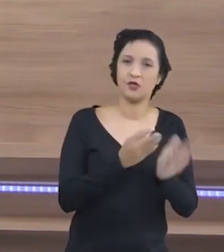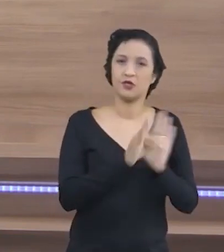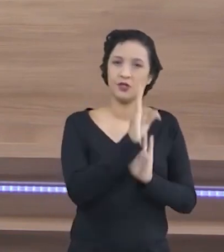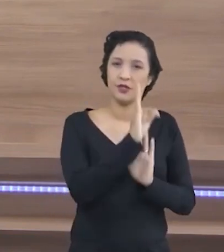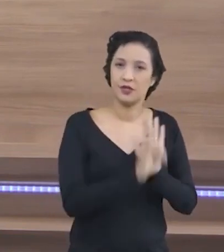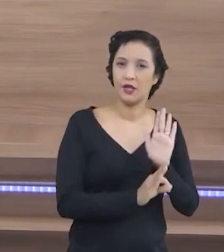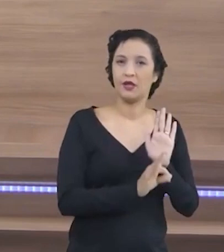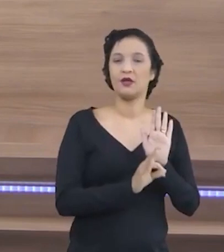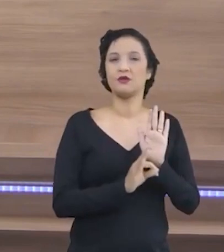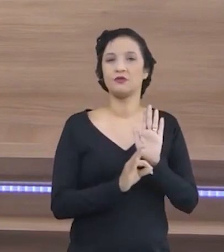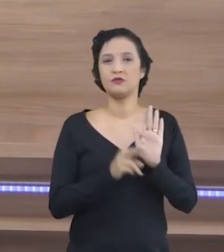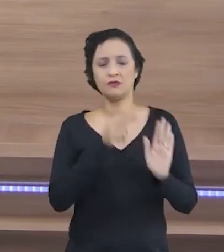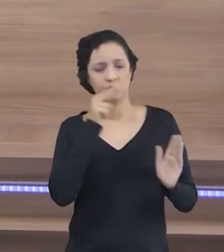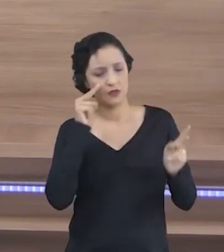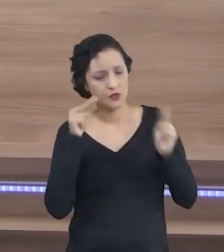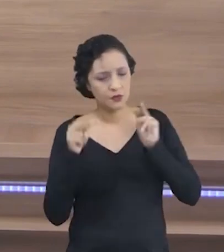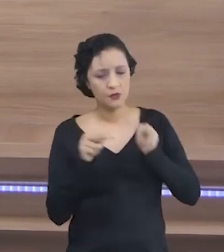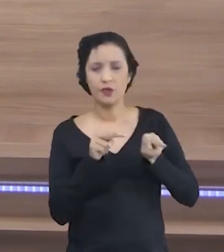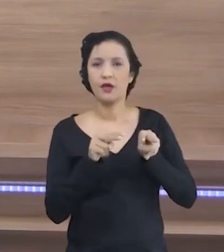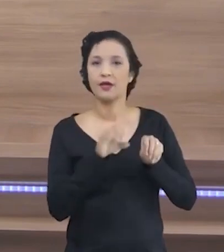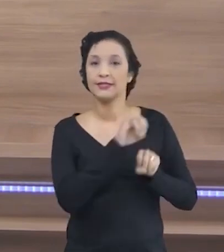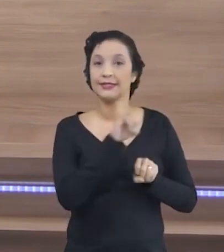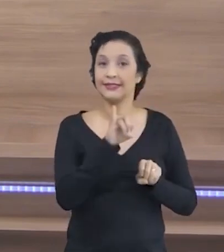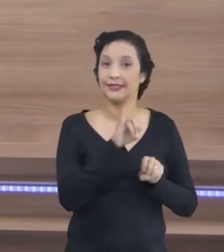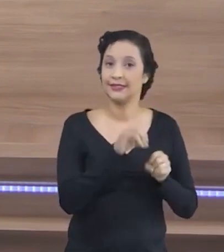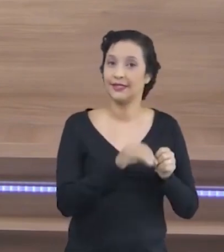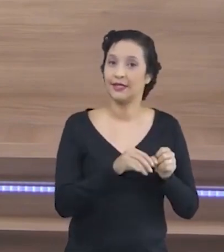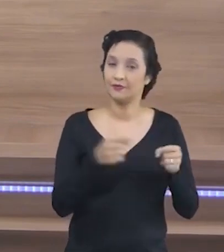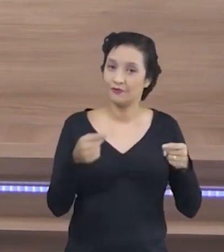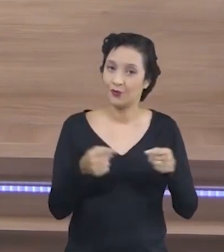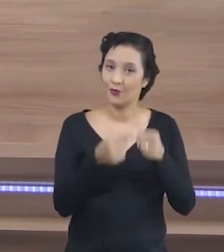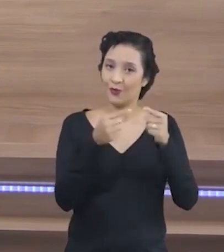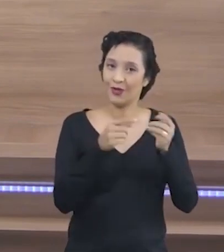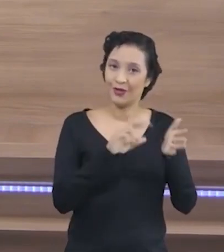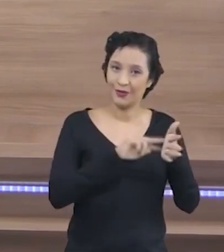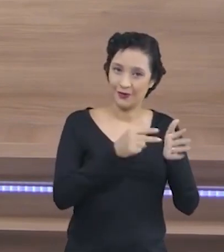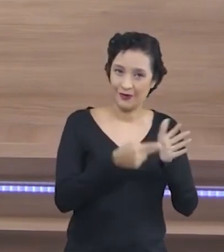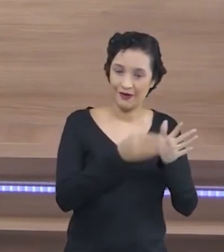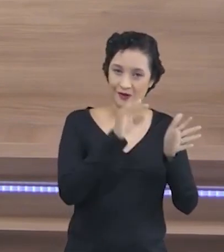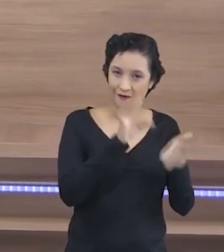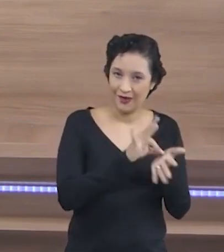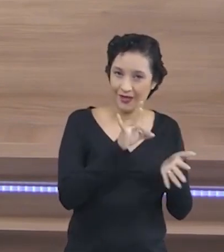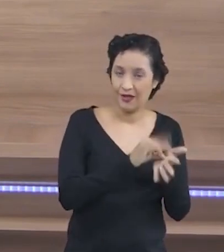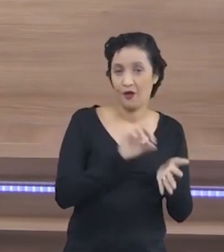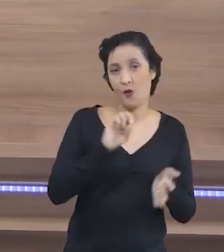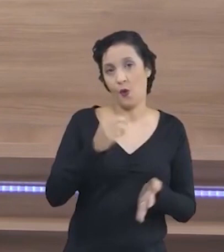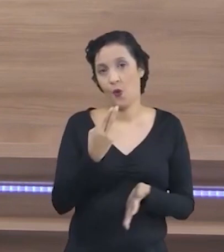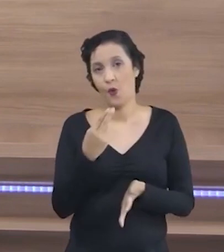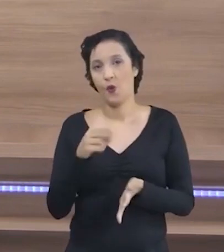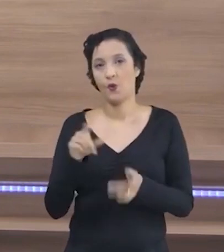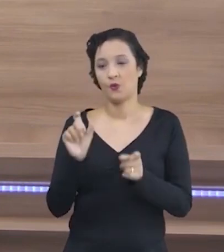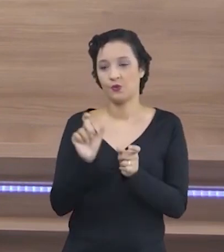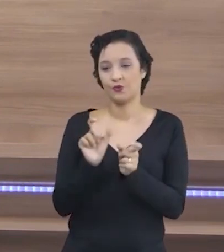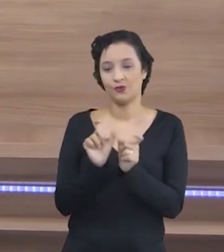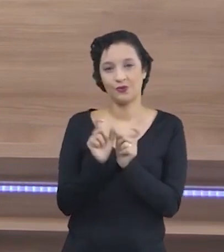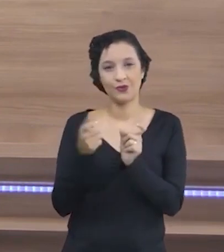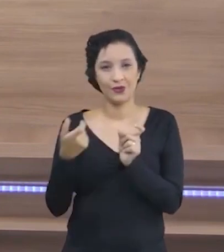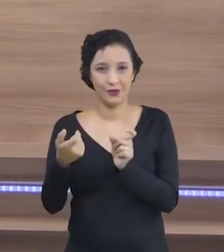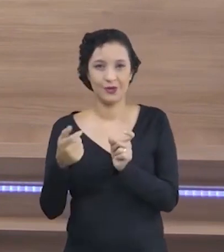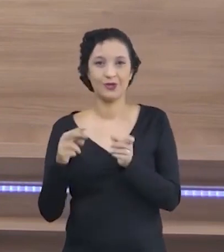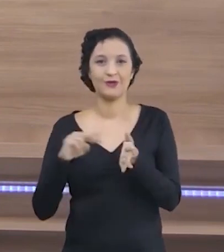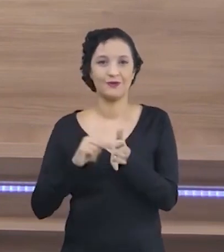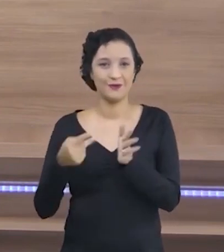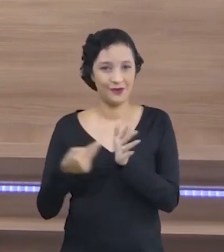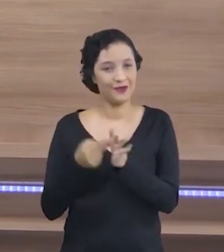manusear e ter esse olhar do que é literal, o denotativo, e o olhar do que não é literal, que é o conotativo, que eu